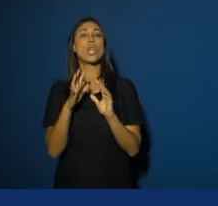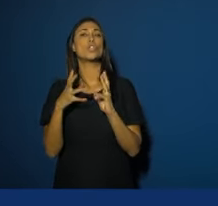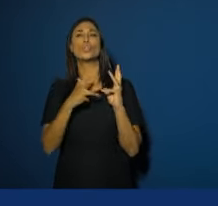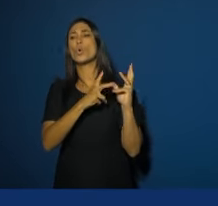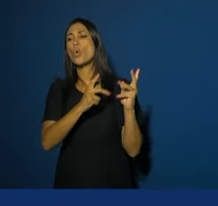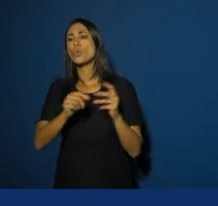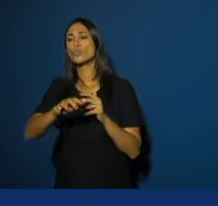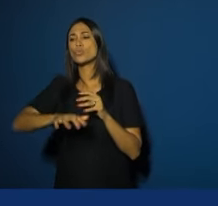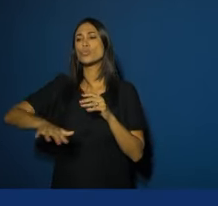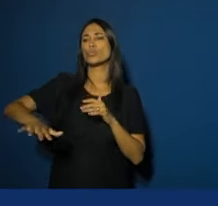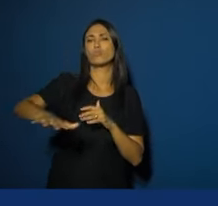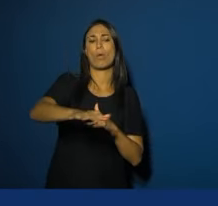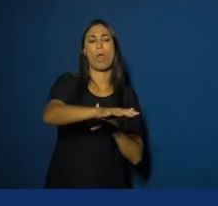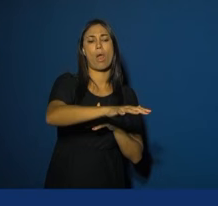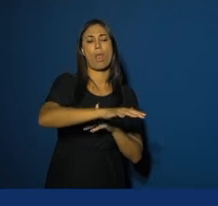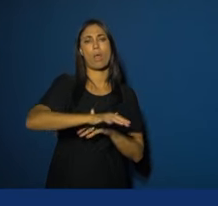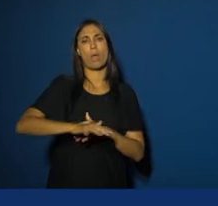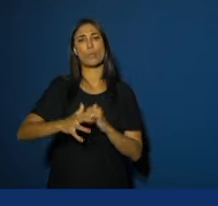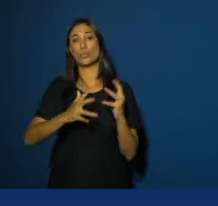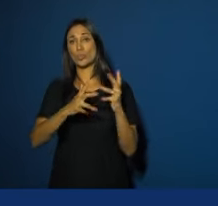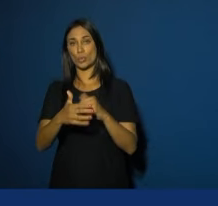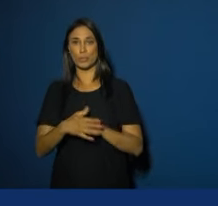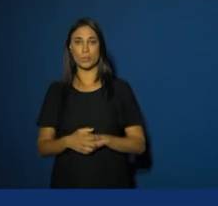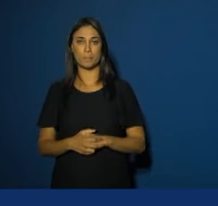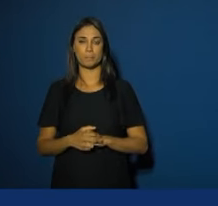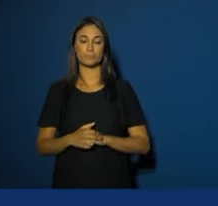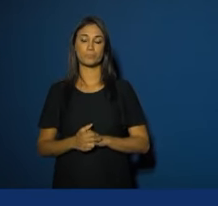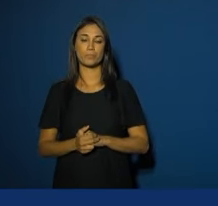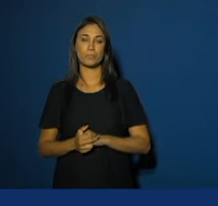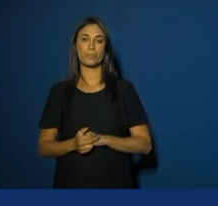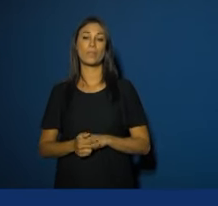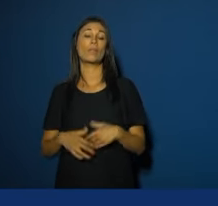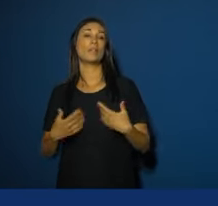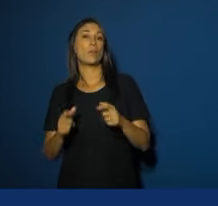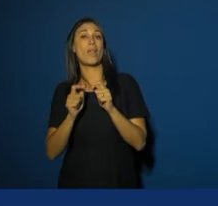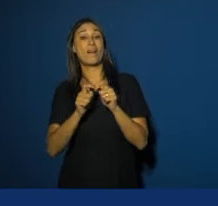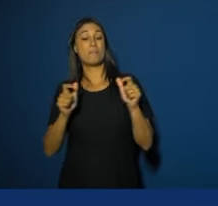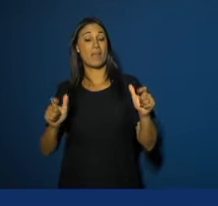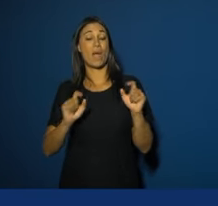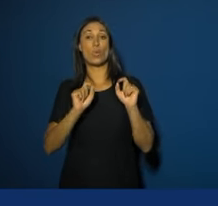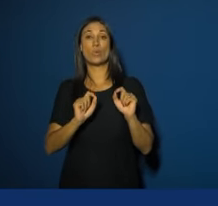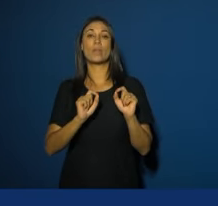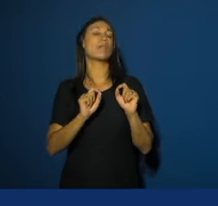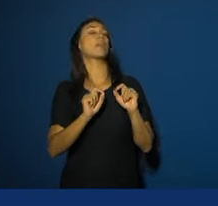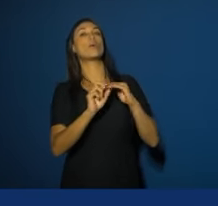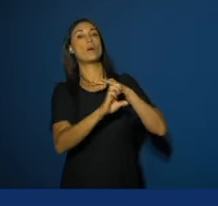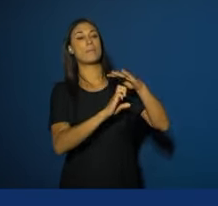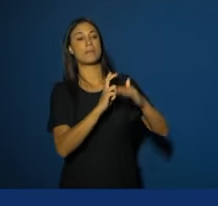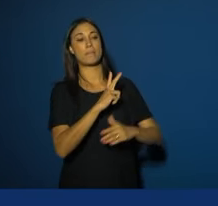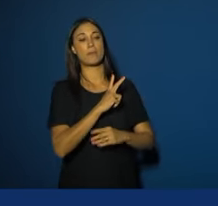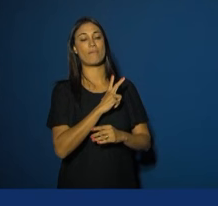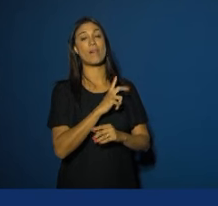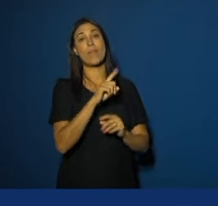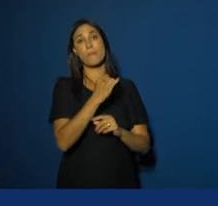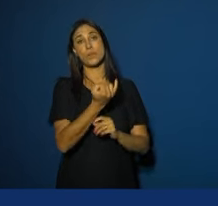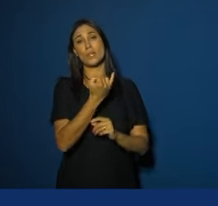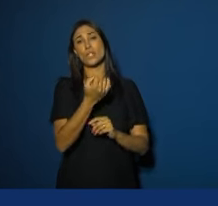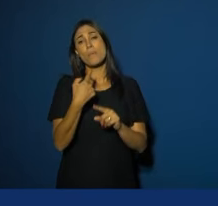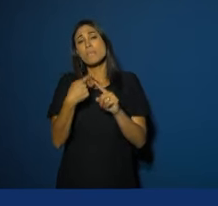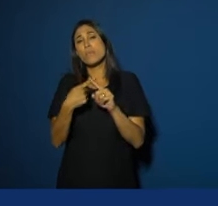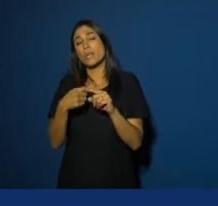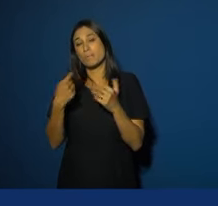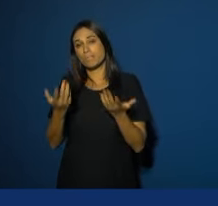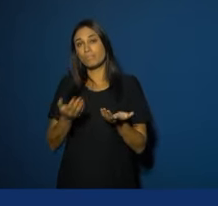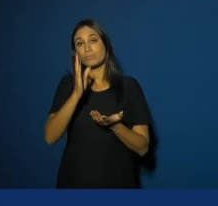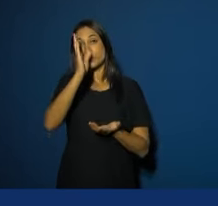outros setores produtivos de maneira que ampliar o investimento privado é importante por que a gente coloca isso